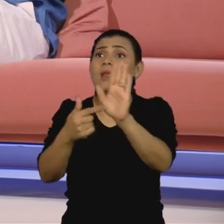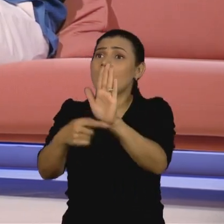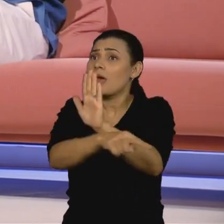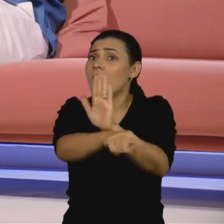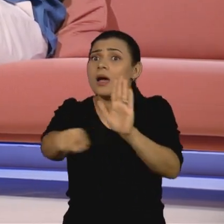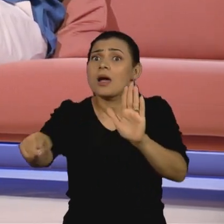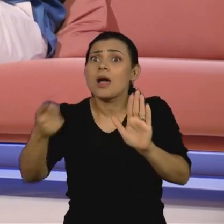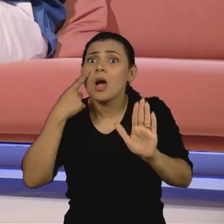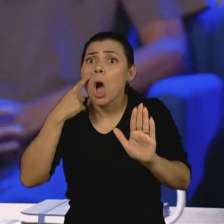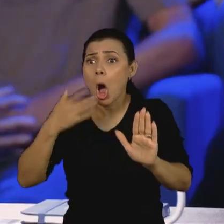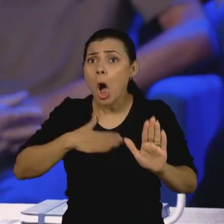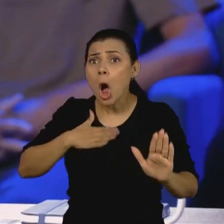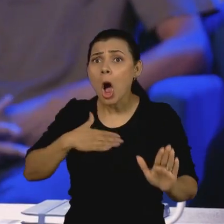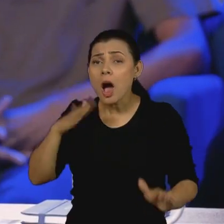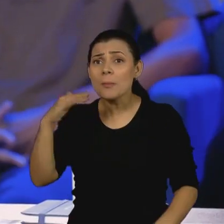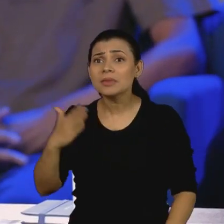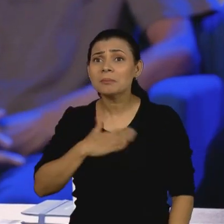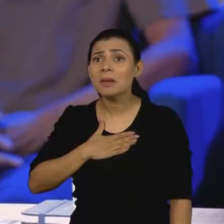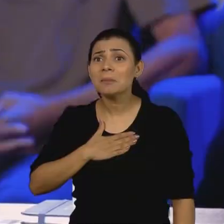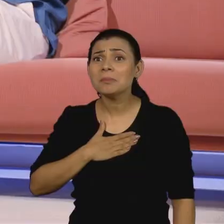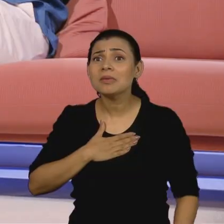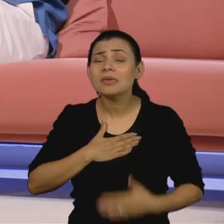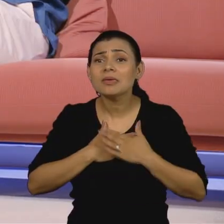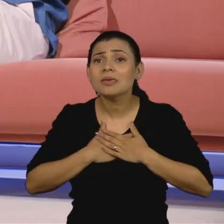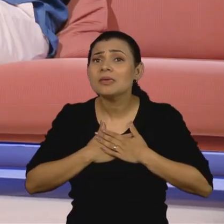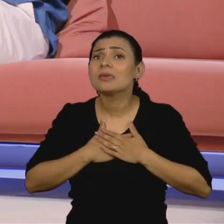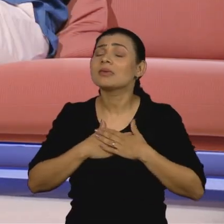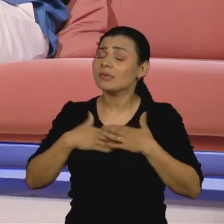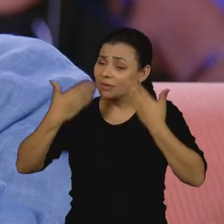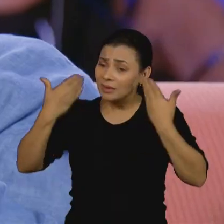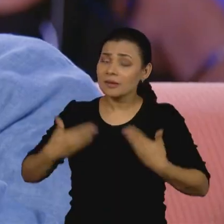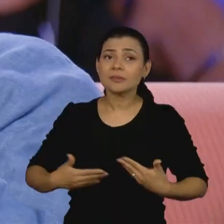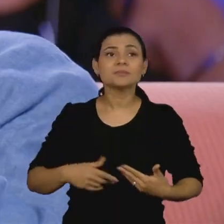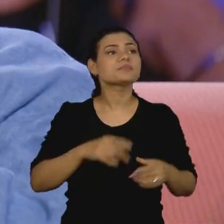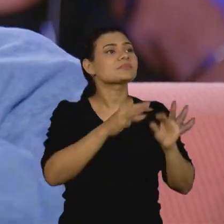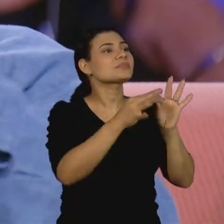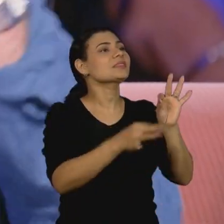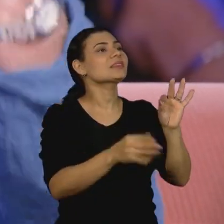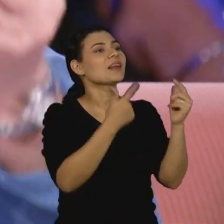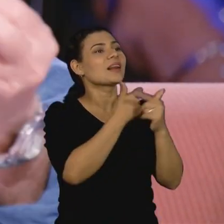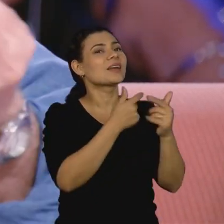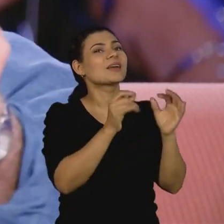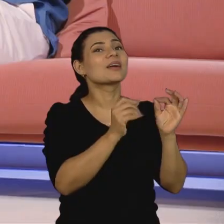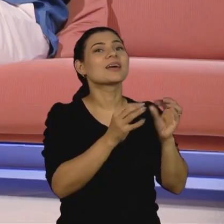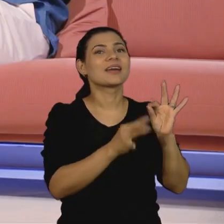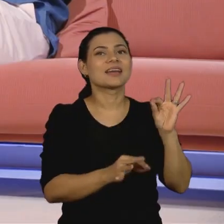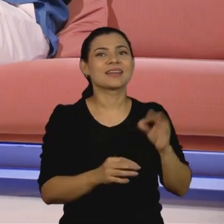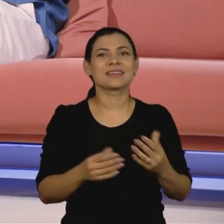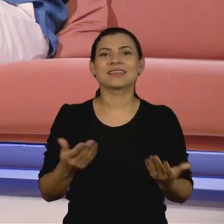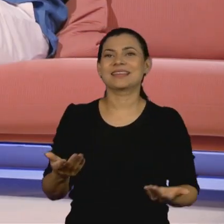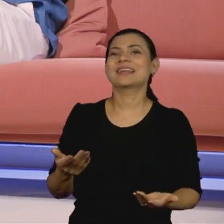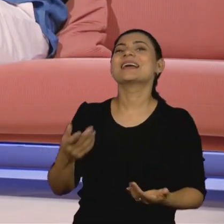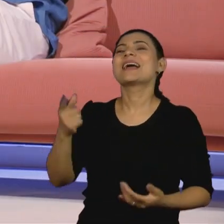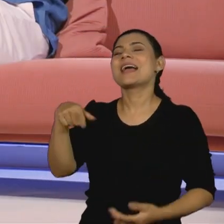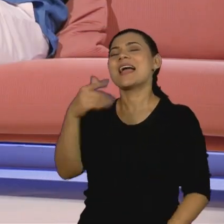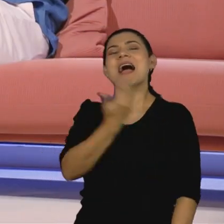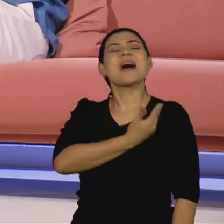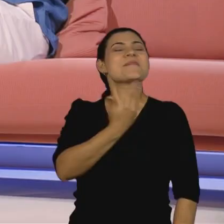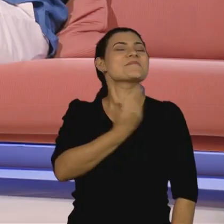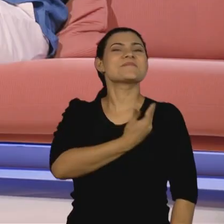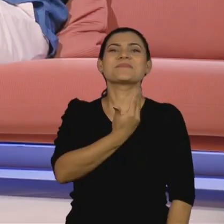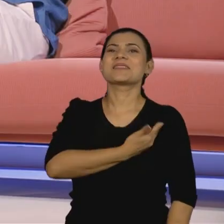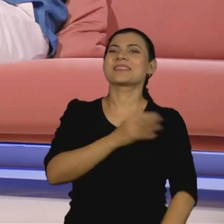aí. Esse sou eu. Esse sou eu. E esse que fala que você fala muito e ele pouco? O Oran é um